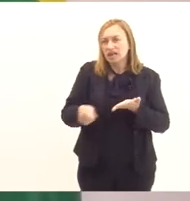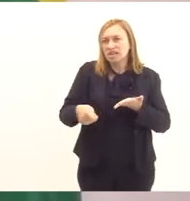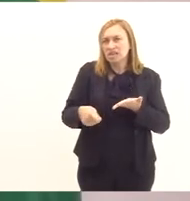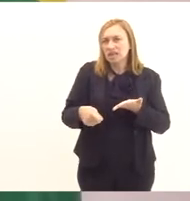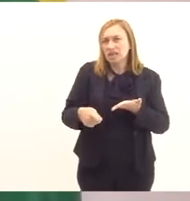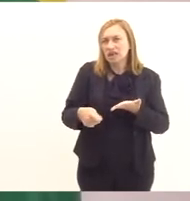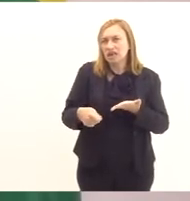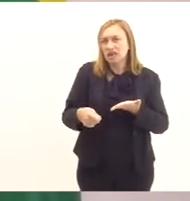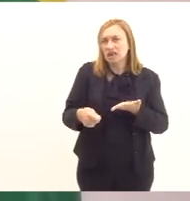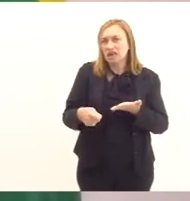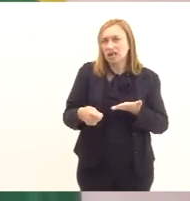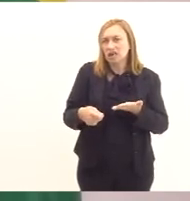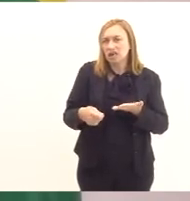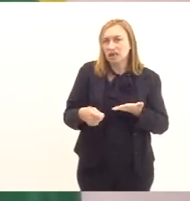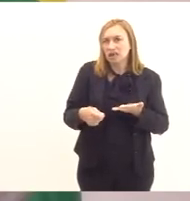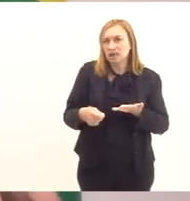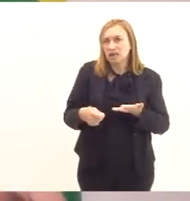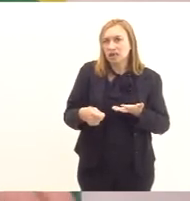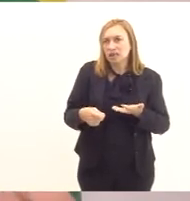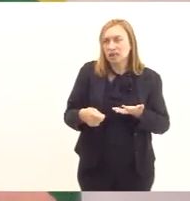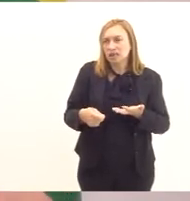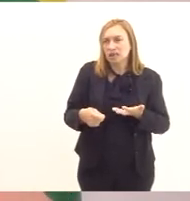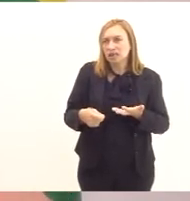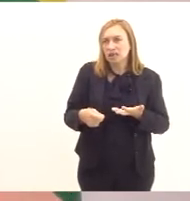ele tá sendo